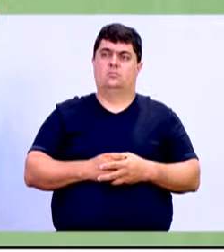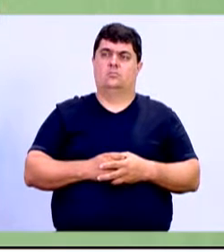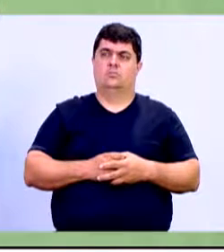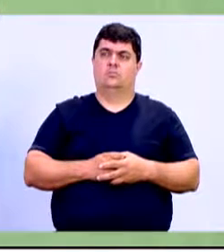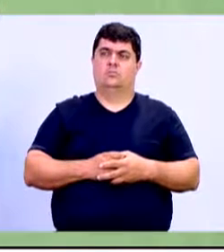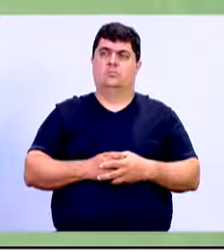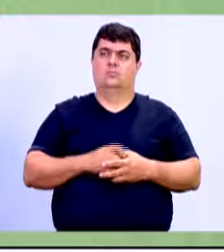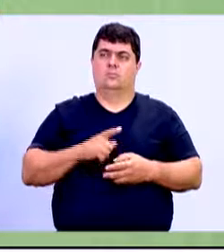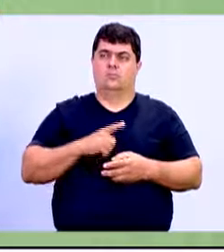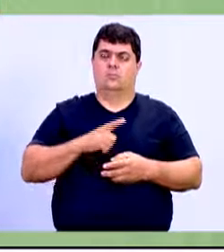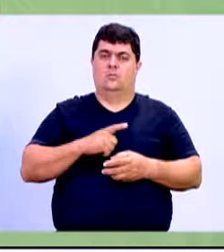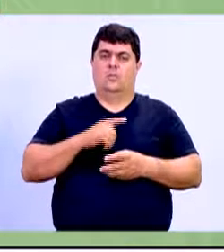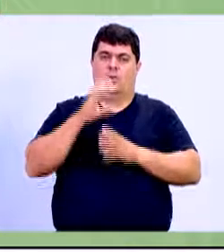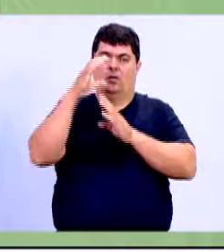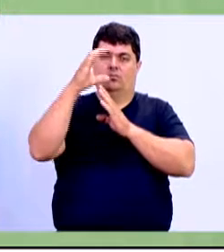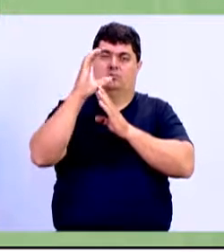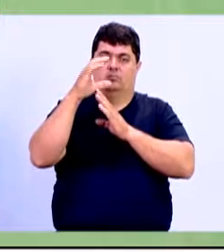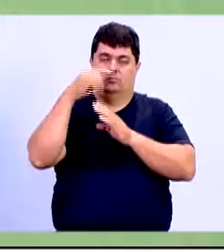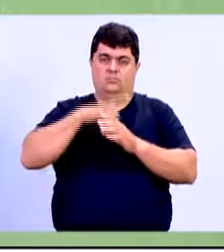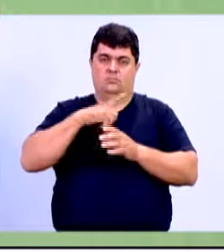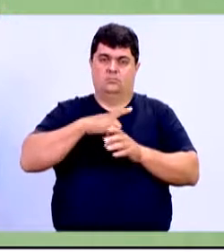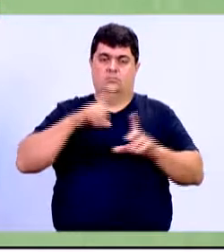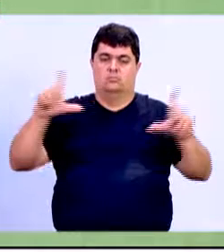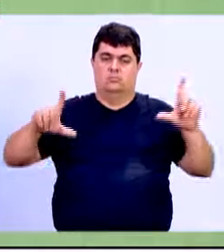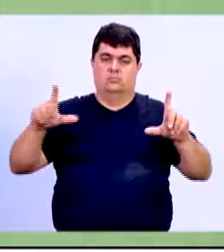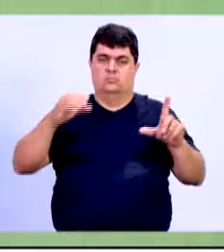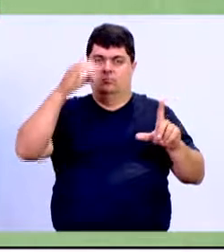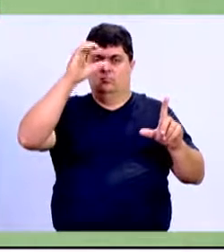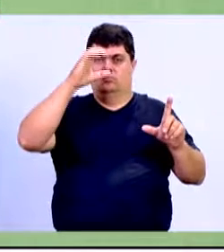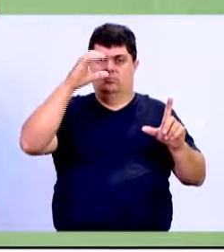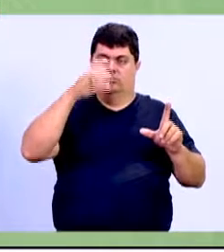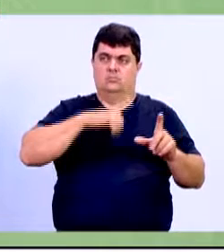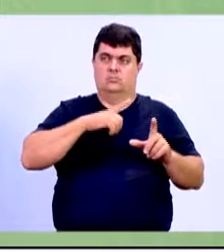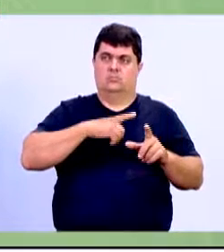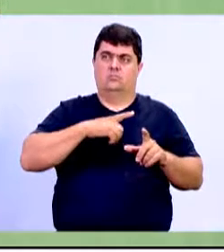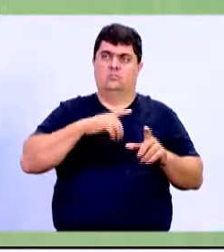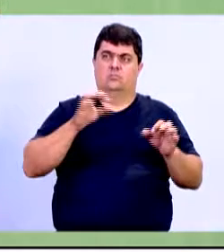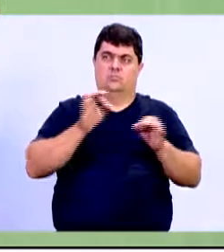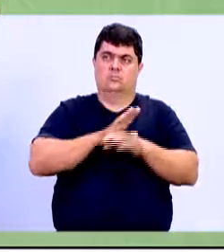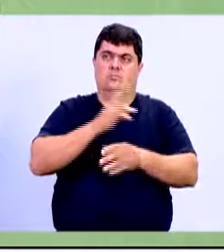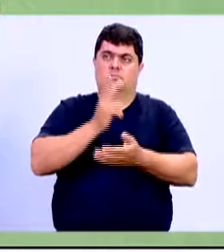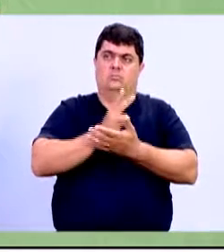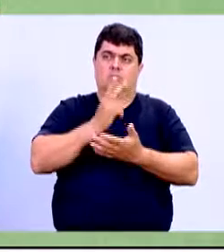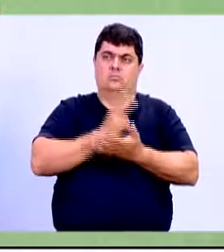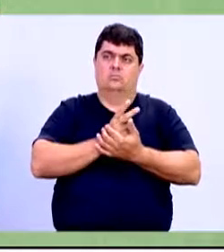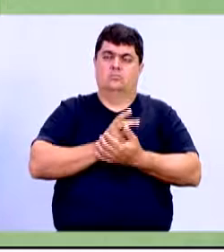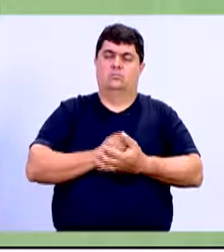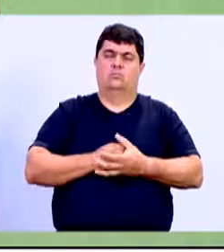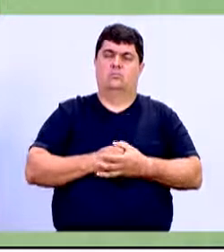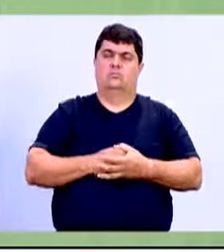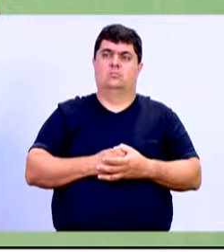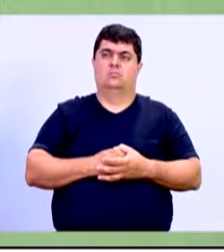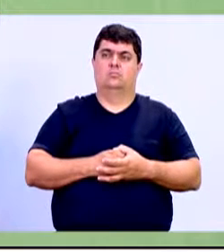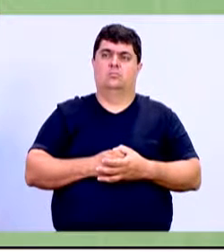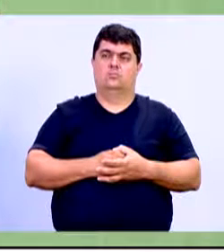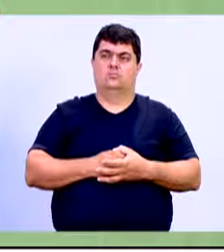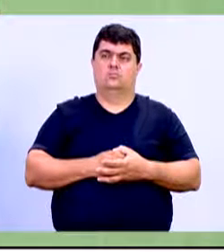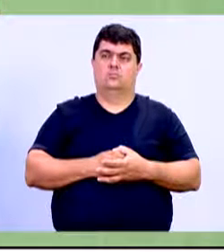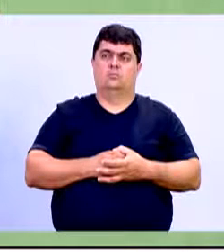tem uma câmerazinha aqui, né? Já sempre pronta, né? E aí ela